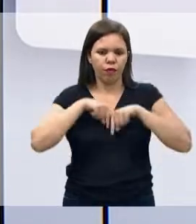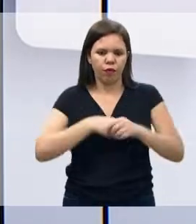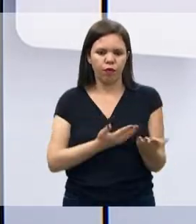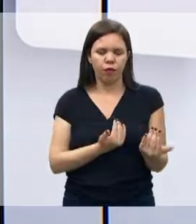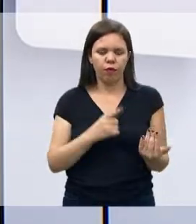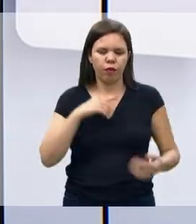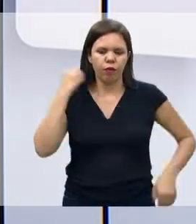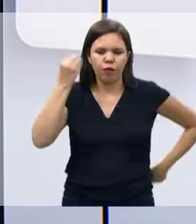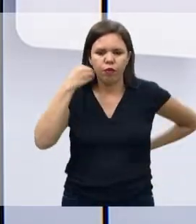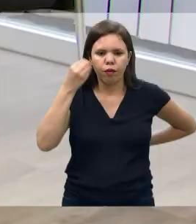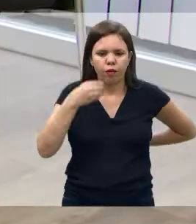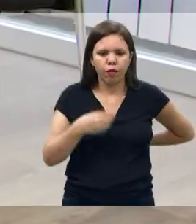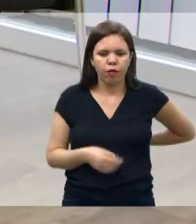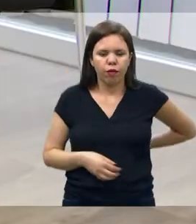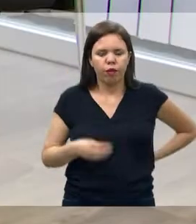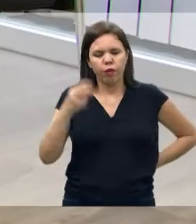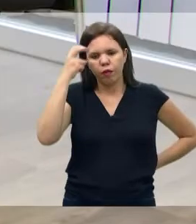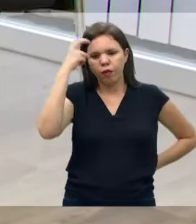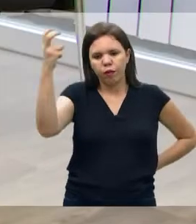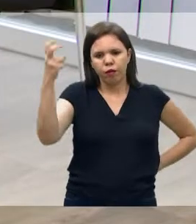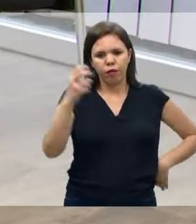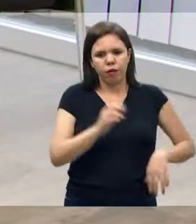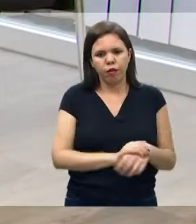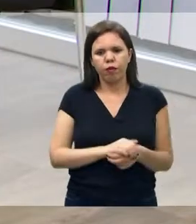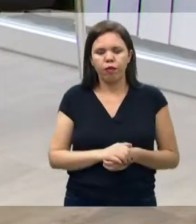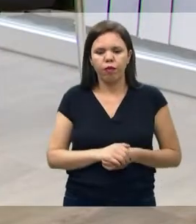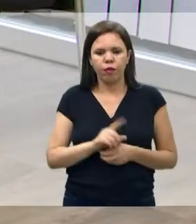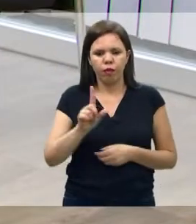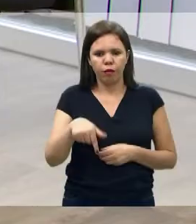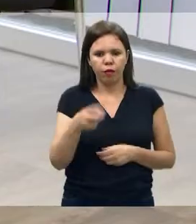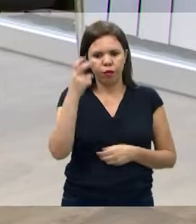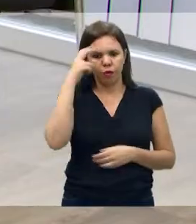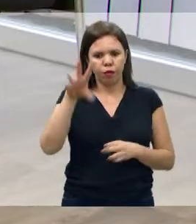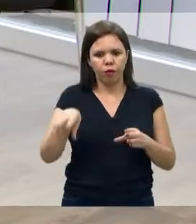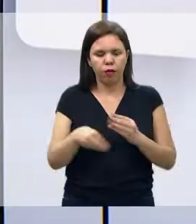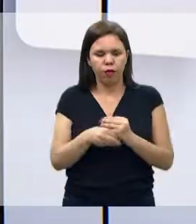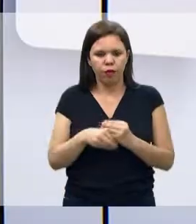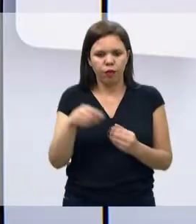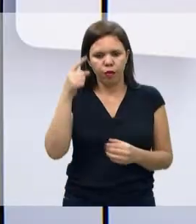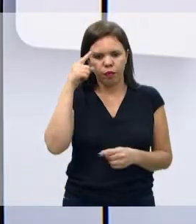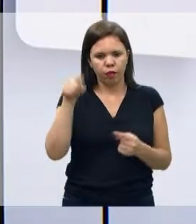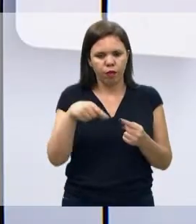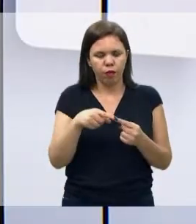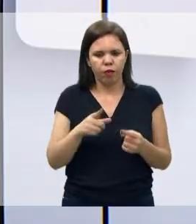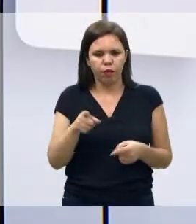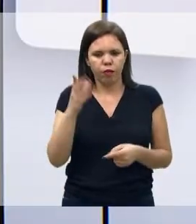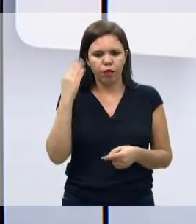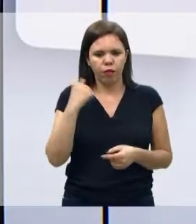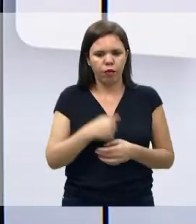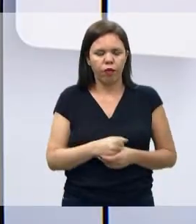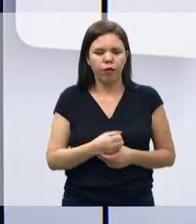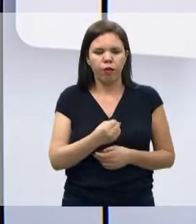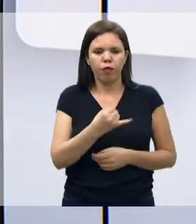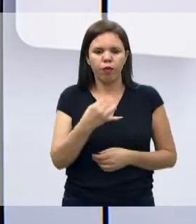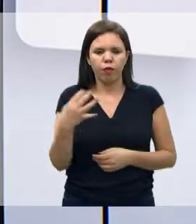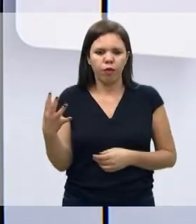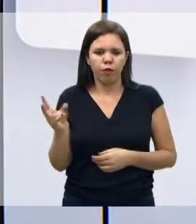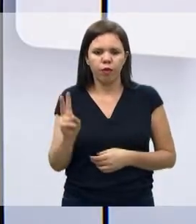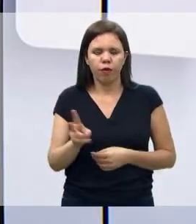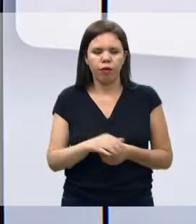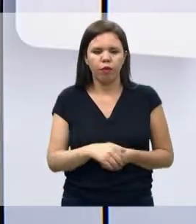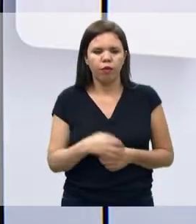tem a experiência. Então, sabedoria. Sabedoria. E eu acho que essa é a composição ideal. Você saber quantas e quantas